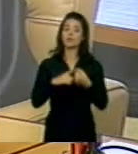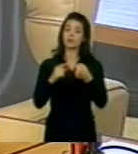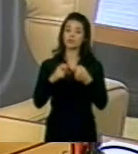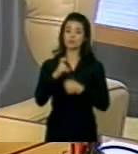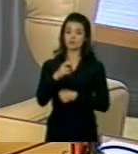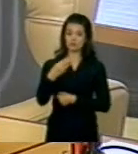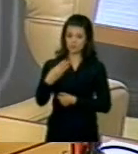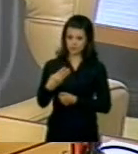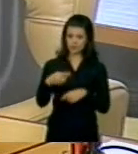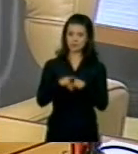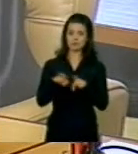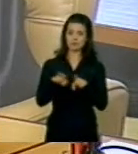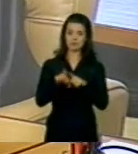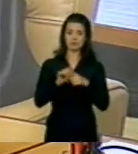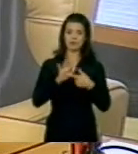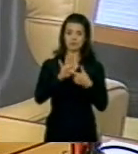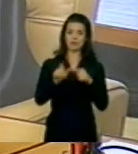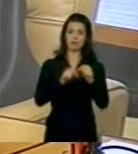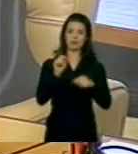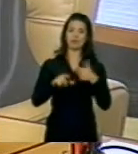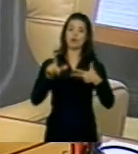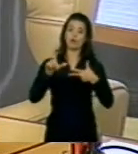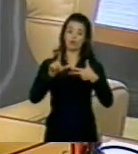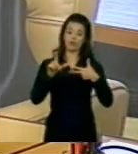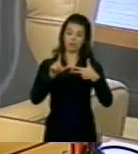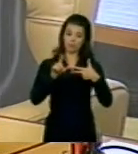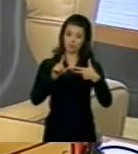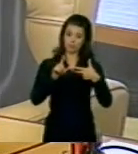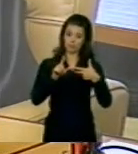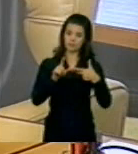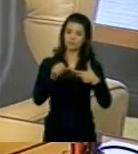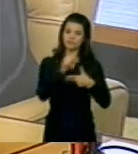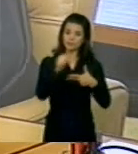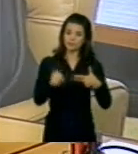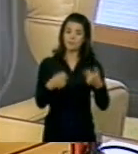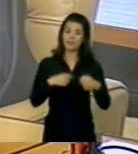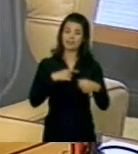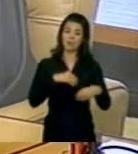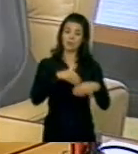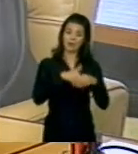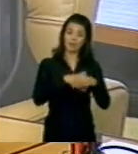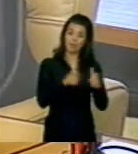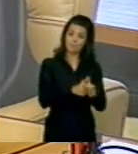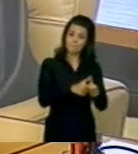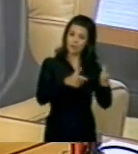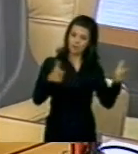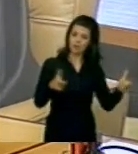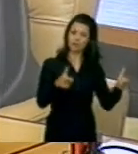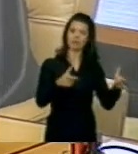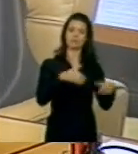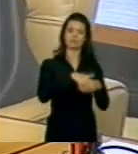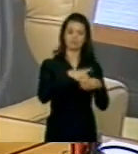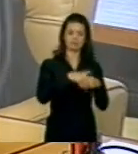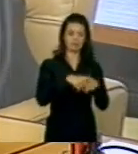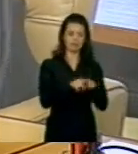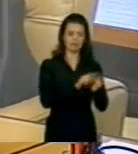53, a deliberação pela Casa Legislativa deve se dar pela maioria de seus membros e por iniciativa de partido político